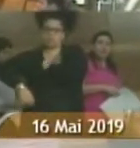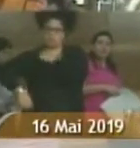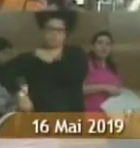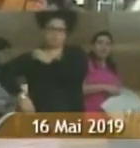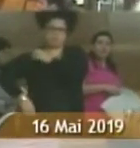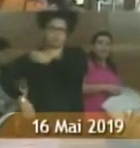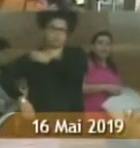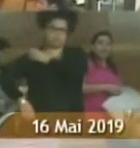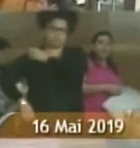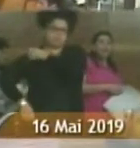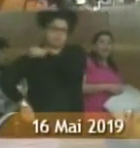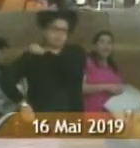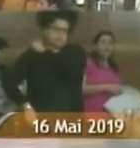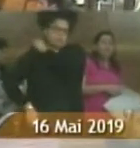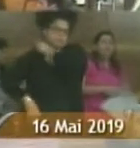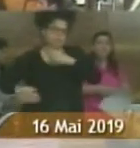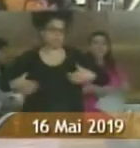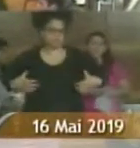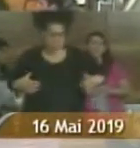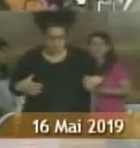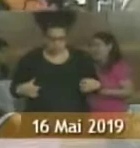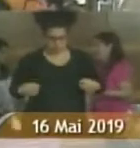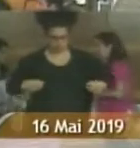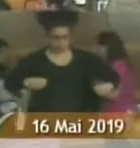Vamos votar aí, povo do bem.